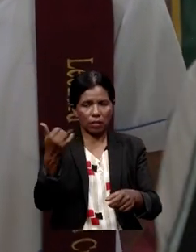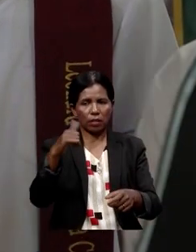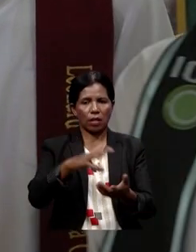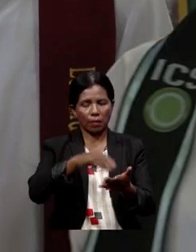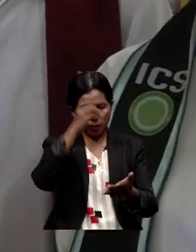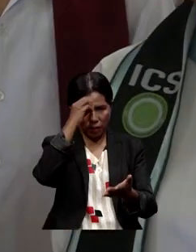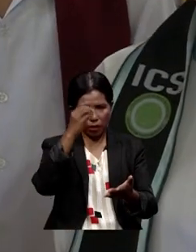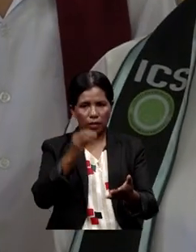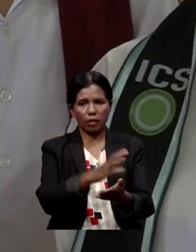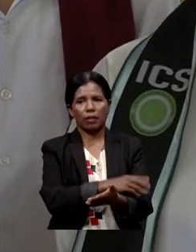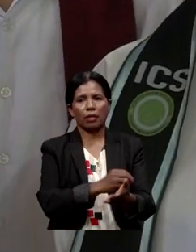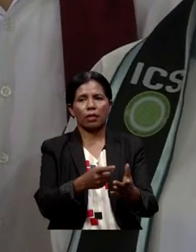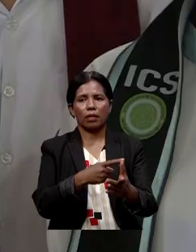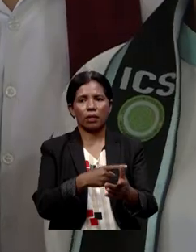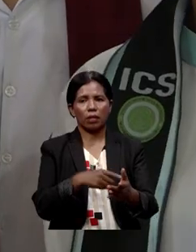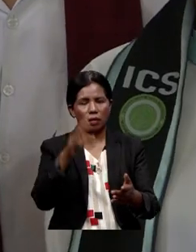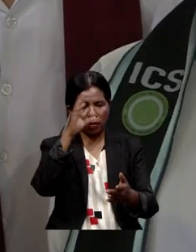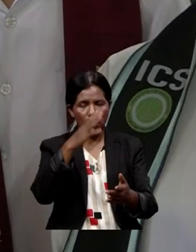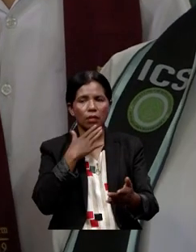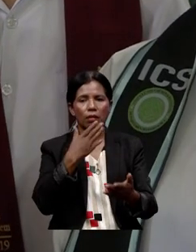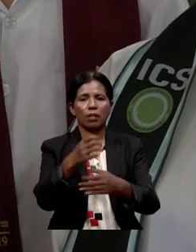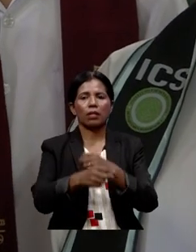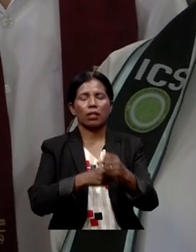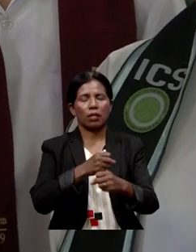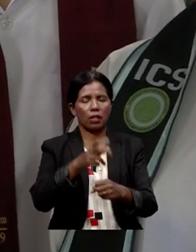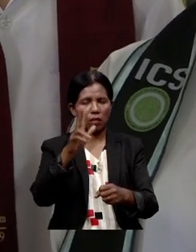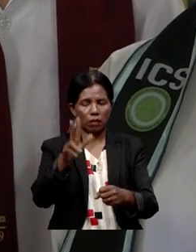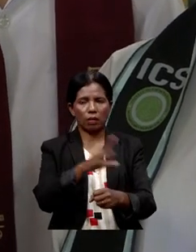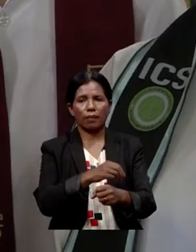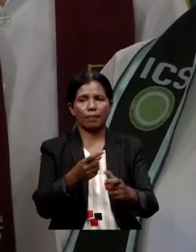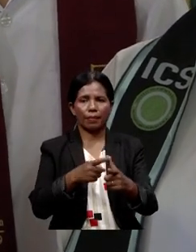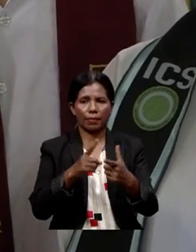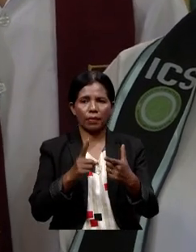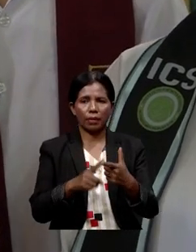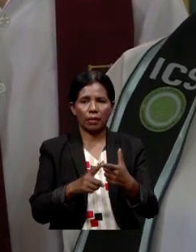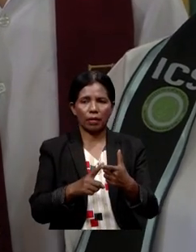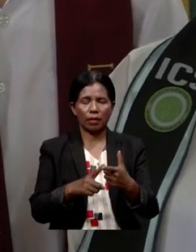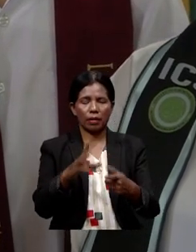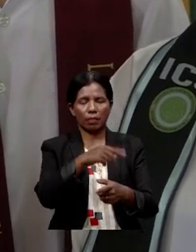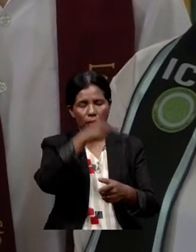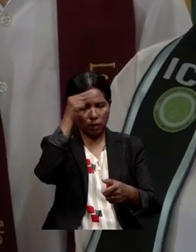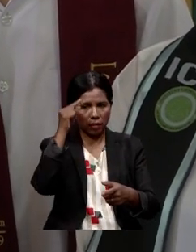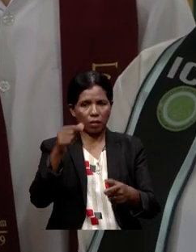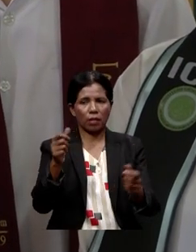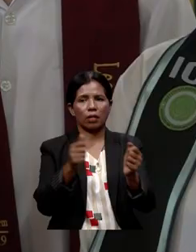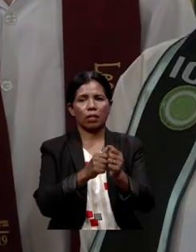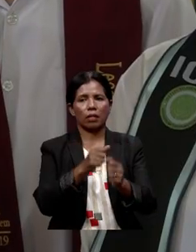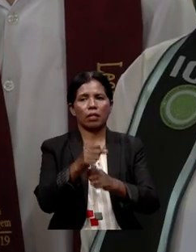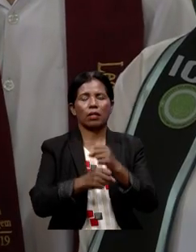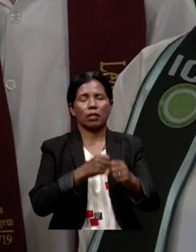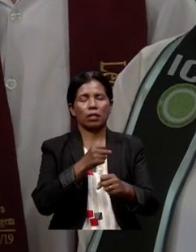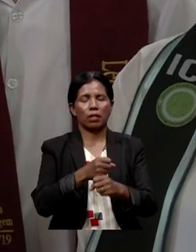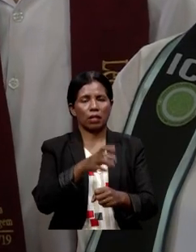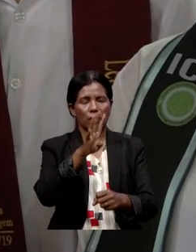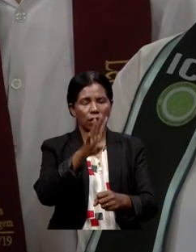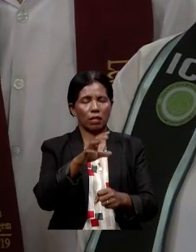tu durante quando bachar la tu caritinan tolu o balo o ba licenciatura are ki hatinan hato tinan